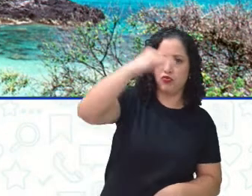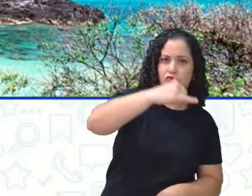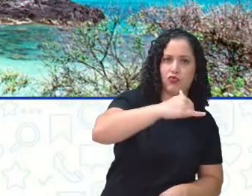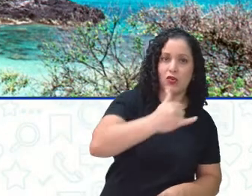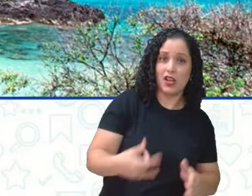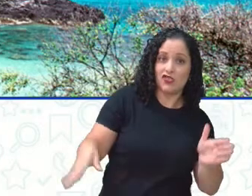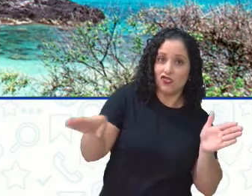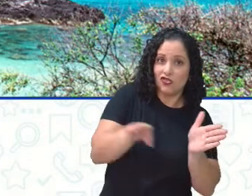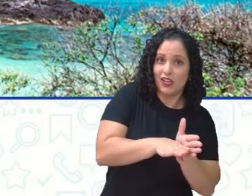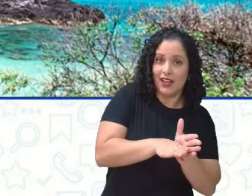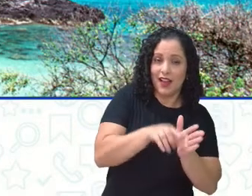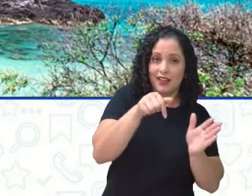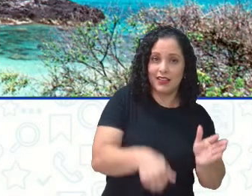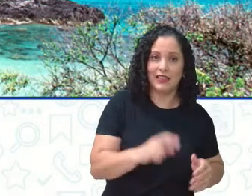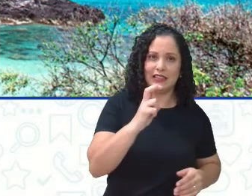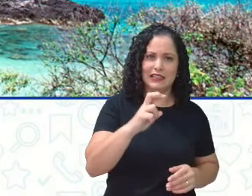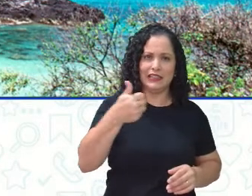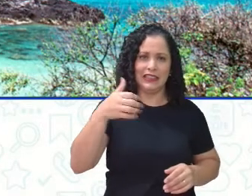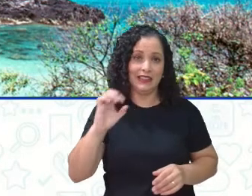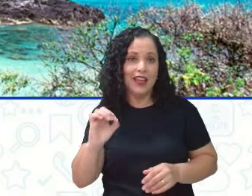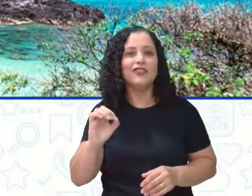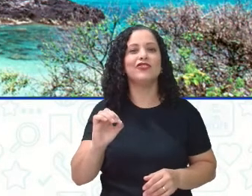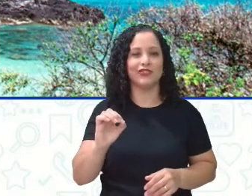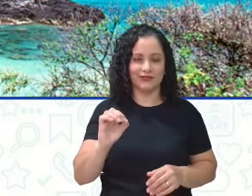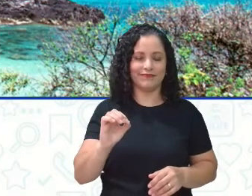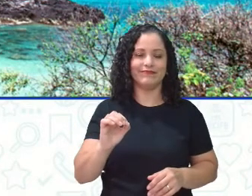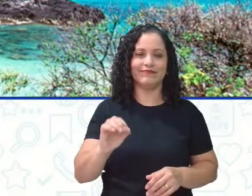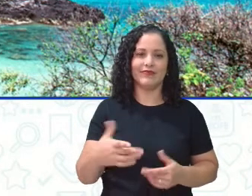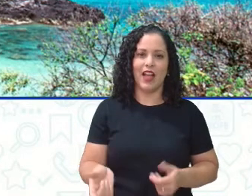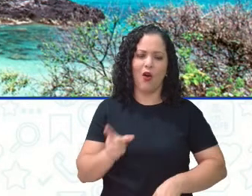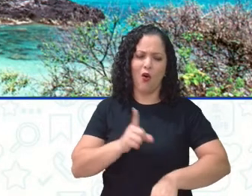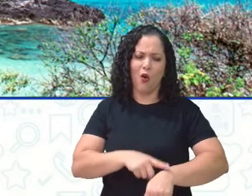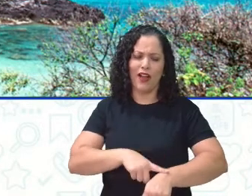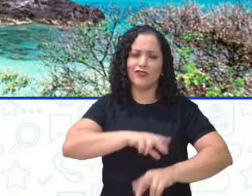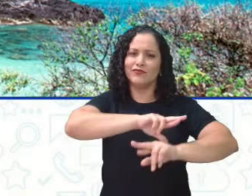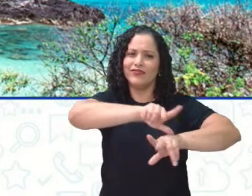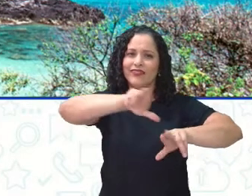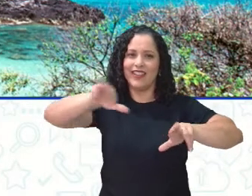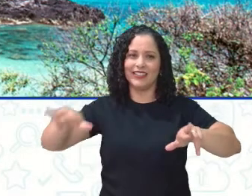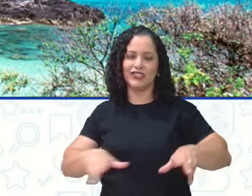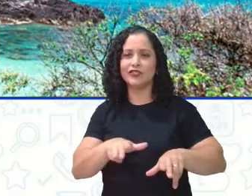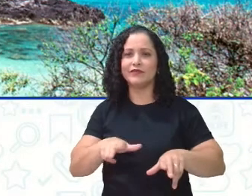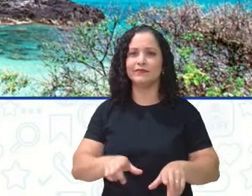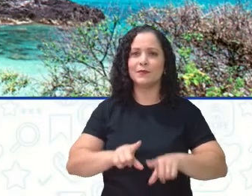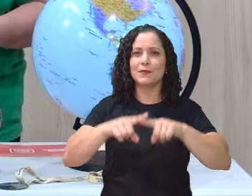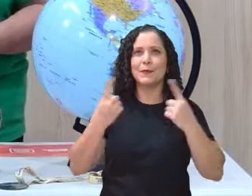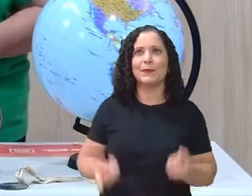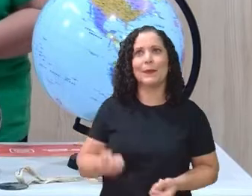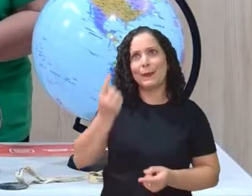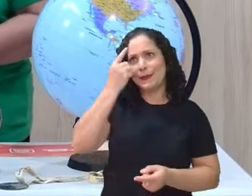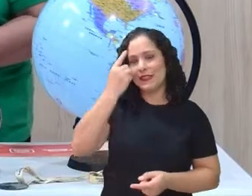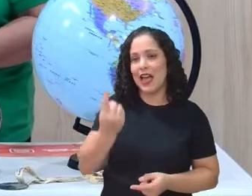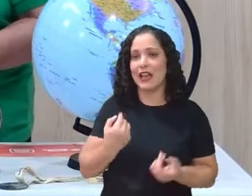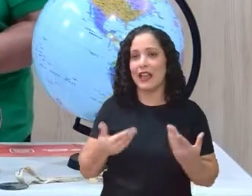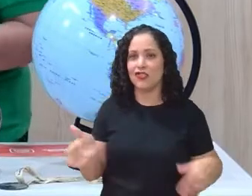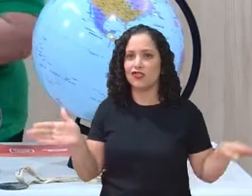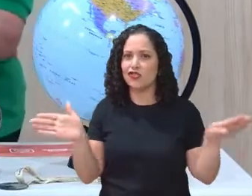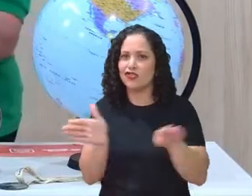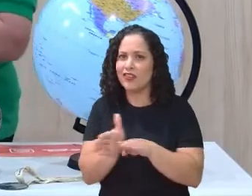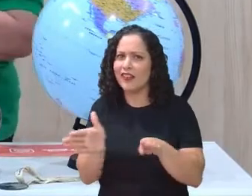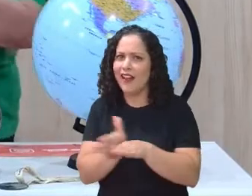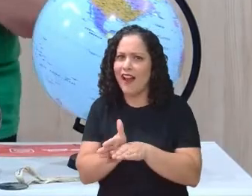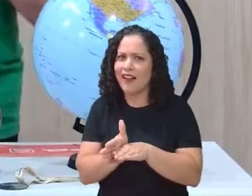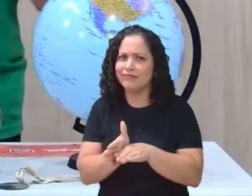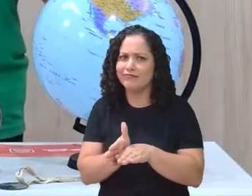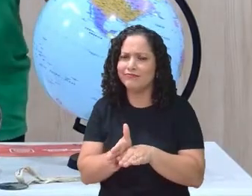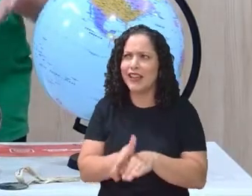vocês verem essa questão aí dos horários em relação. Imagine se ela dissesse que ia chegar de 1h30, dizendo que